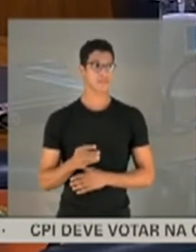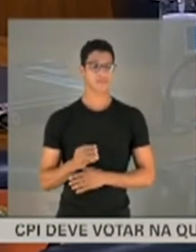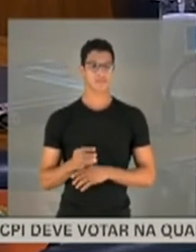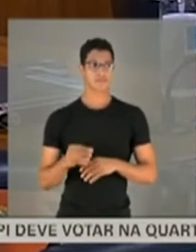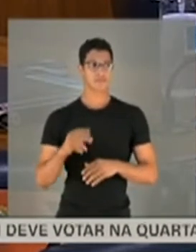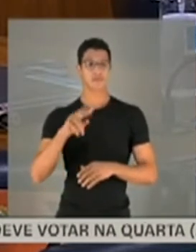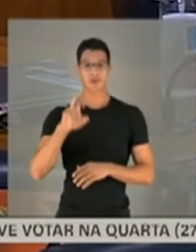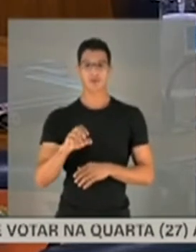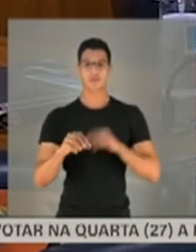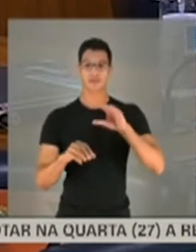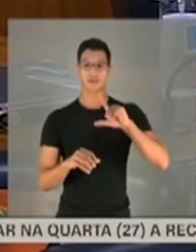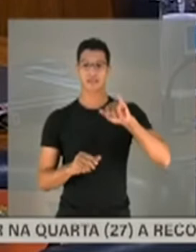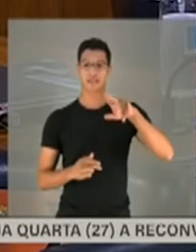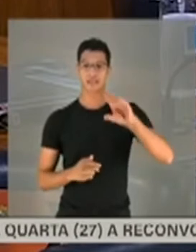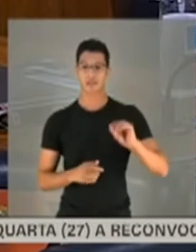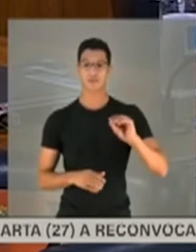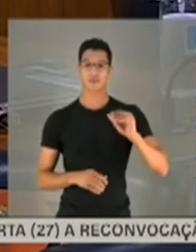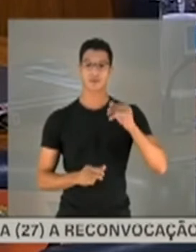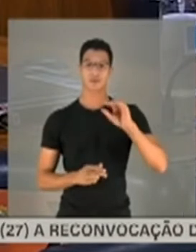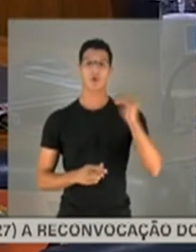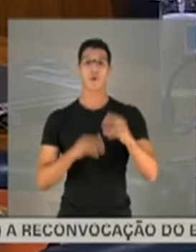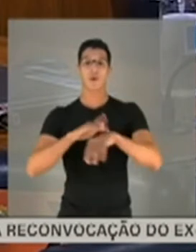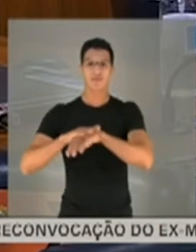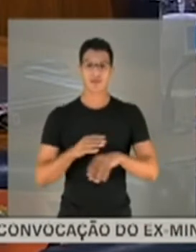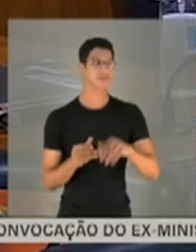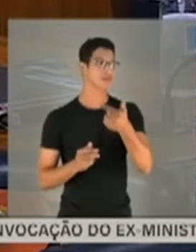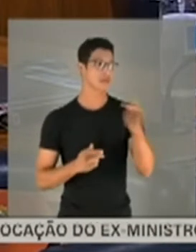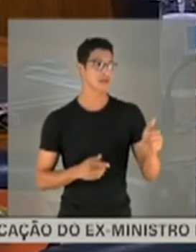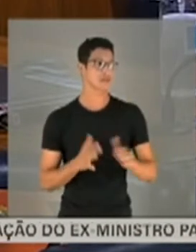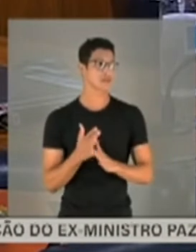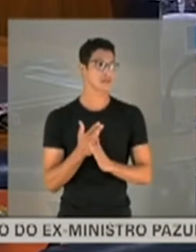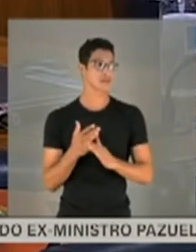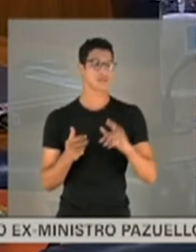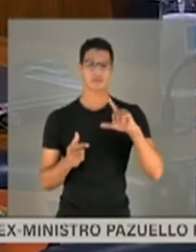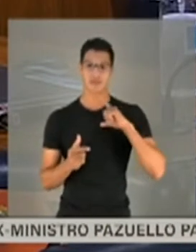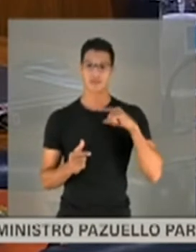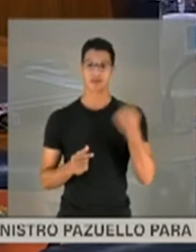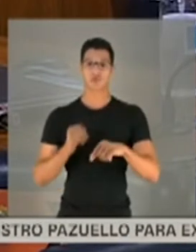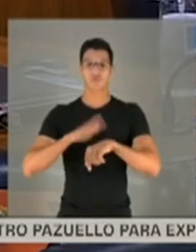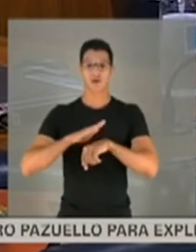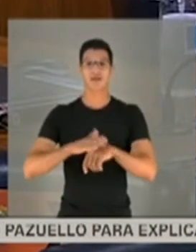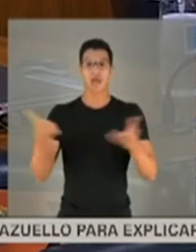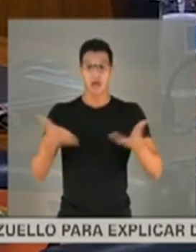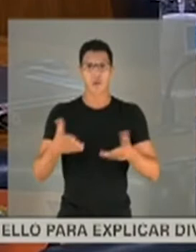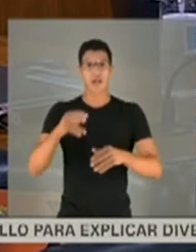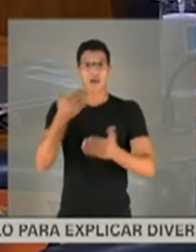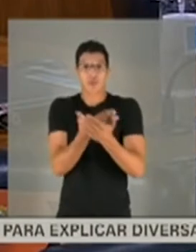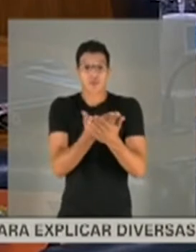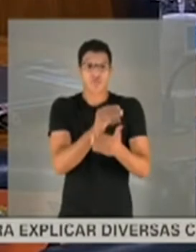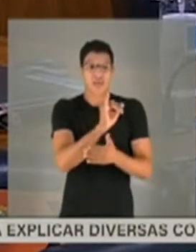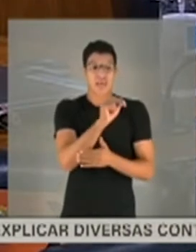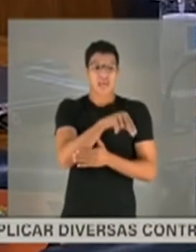pré-clínicos ou in vitro? Não, tem que fazer primeiro o estudo pré-clínico ou in